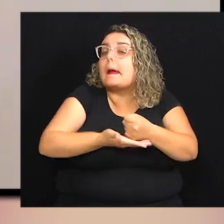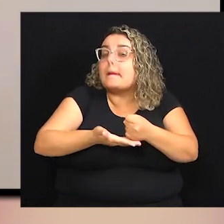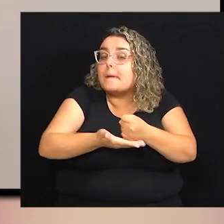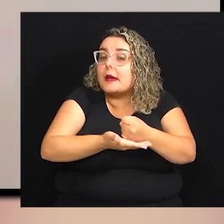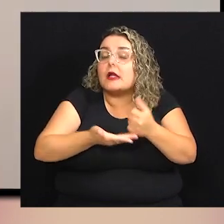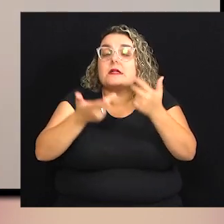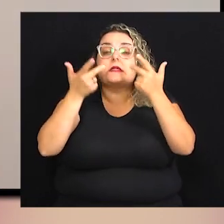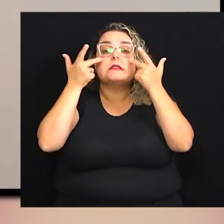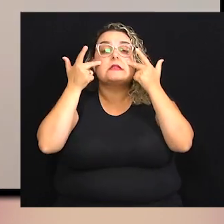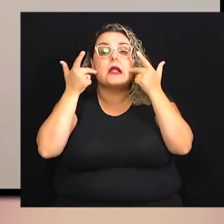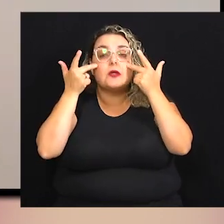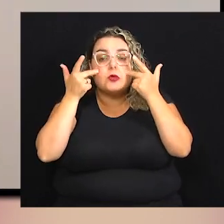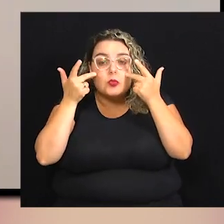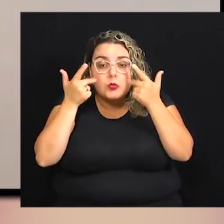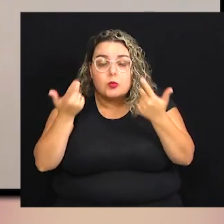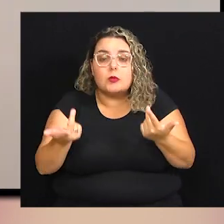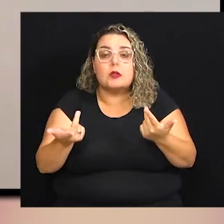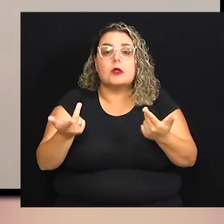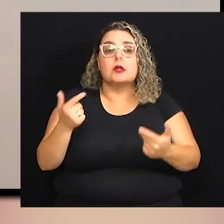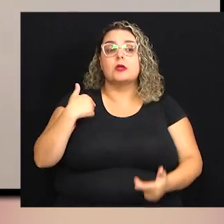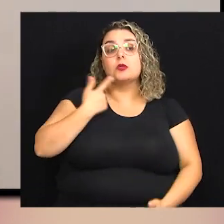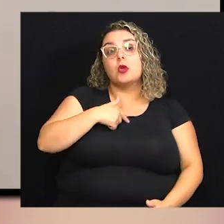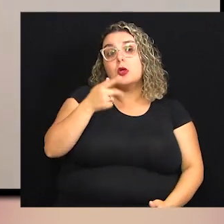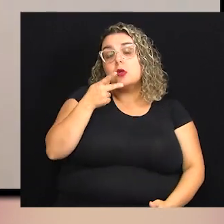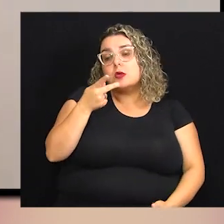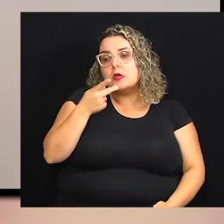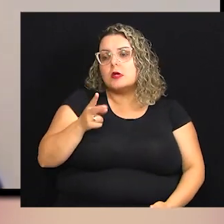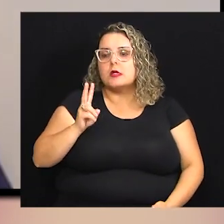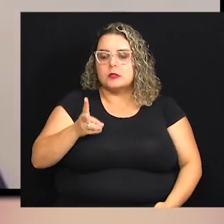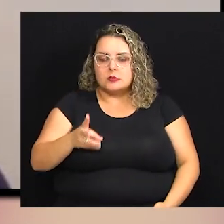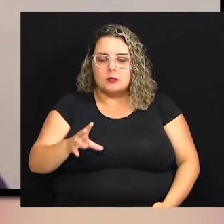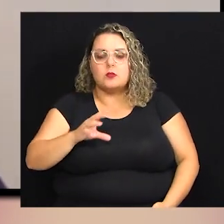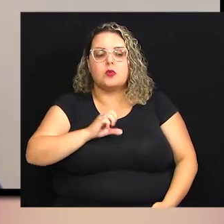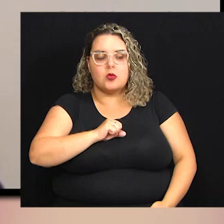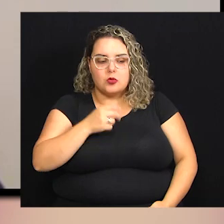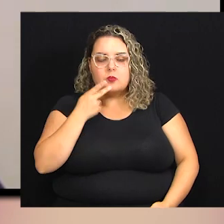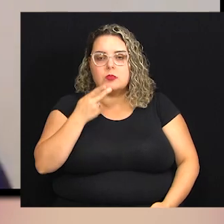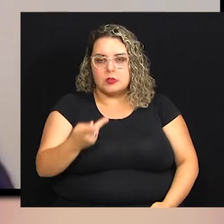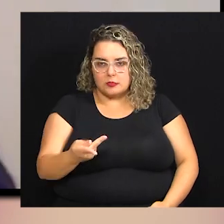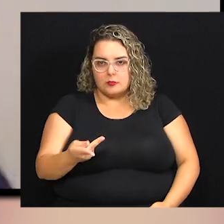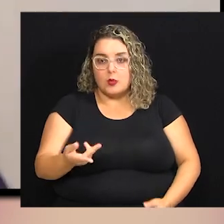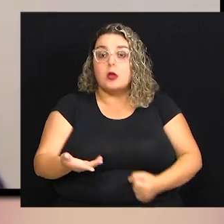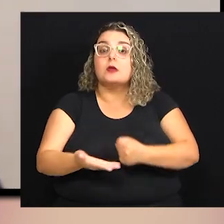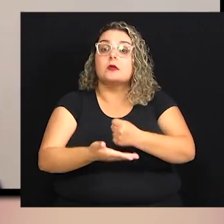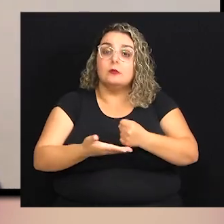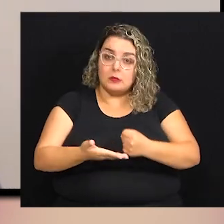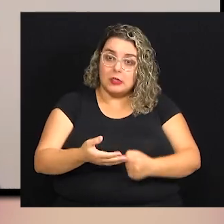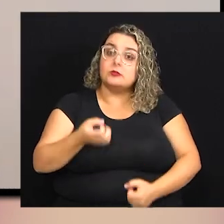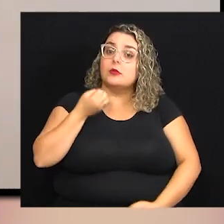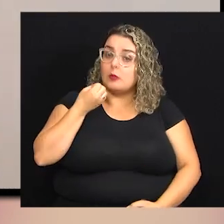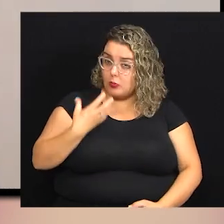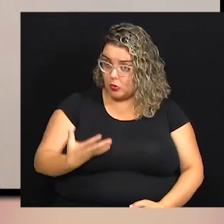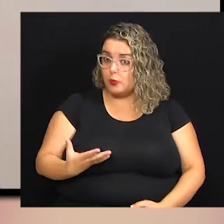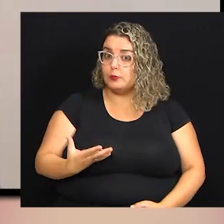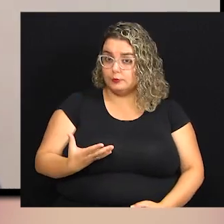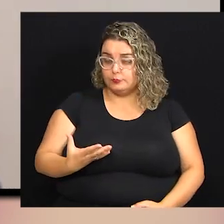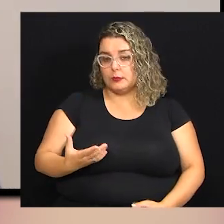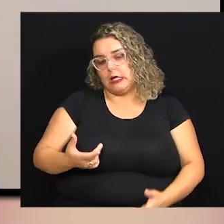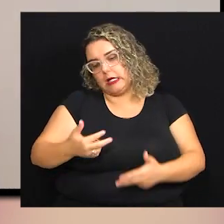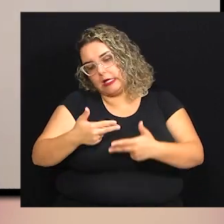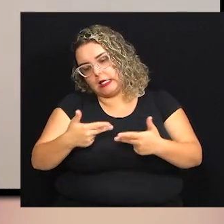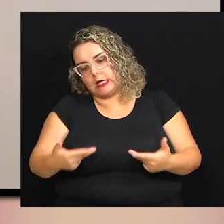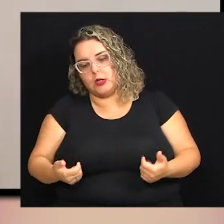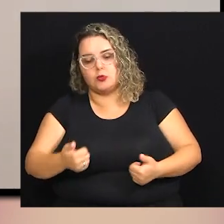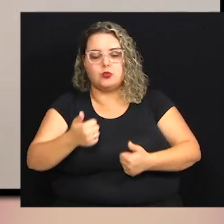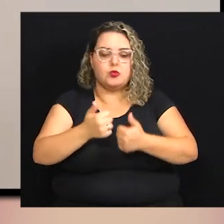básica, natural, que a gente diz assim, eu sempre gosto de dizer que o básico ainda funciona, né?